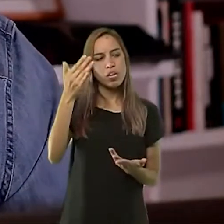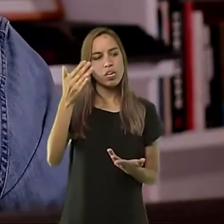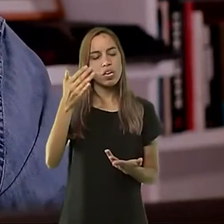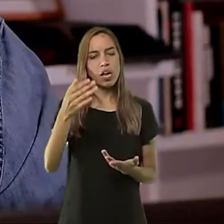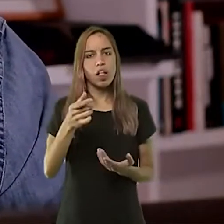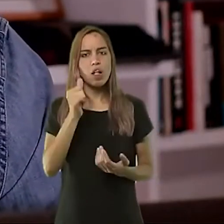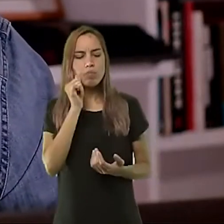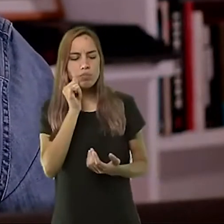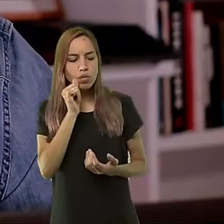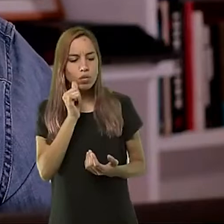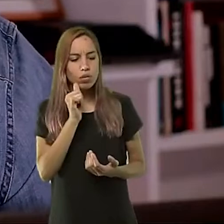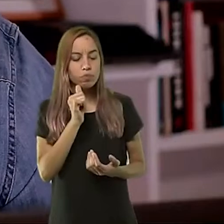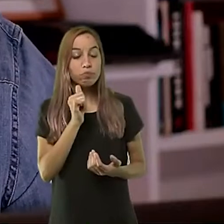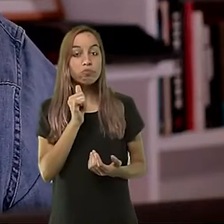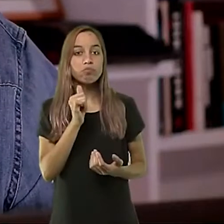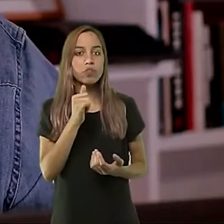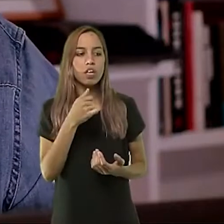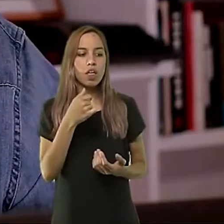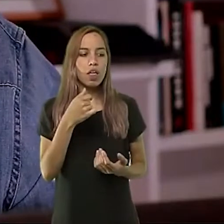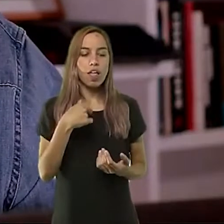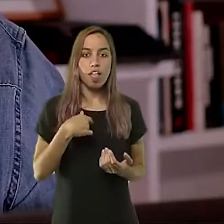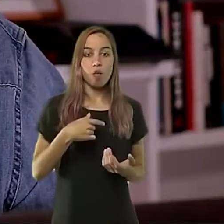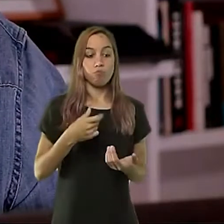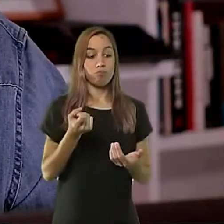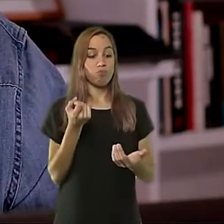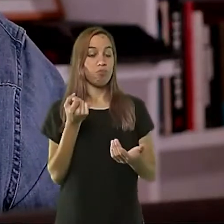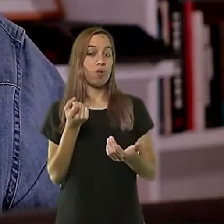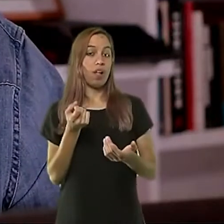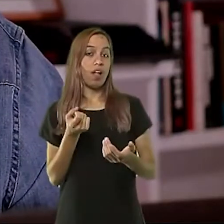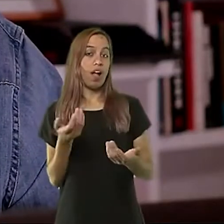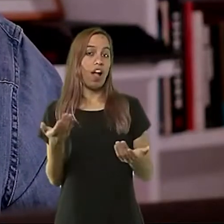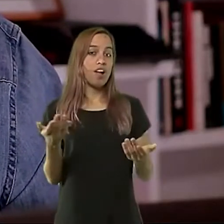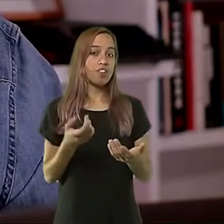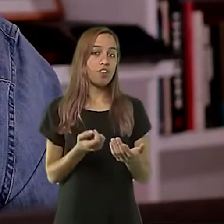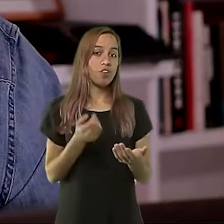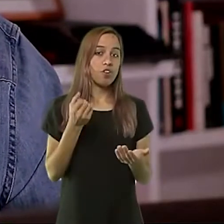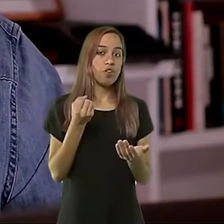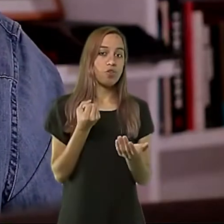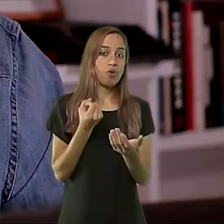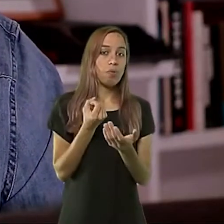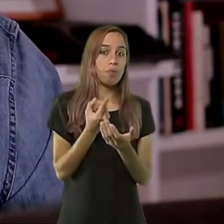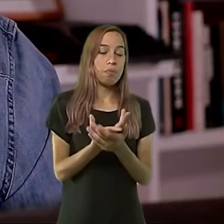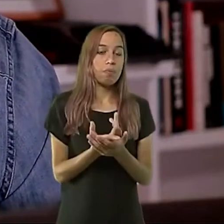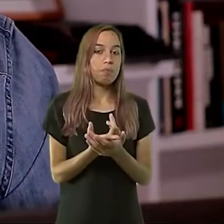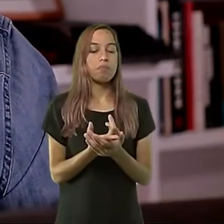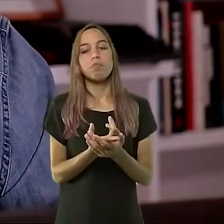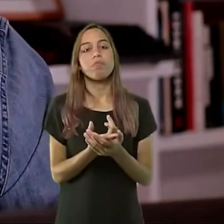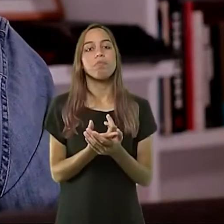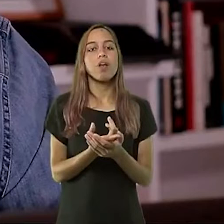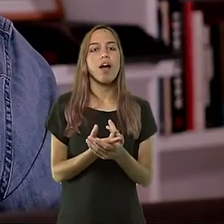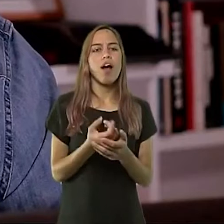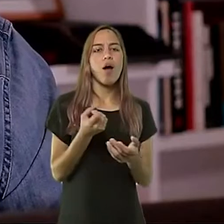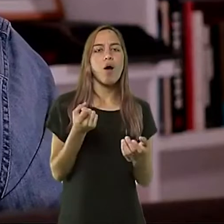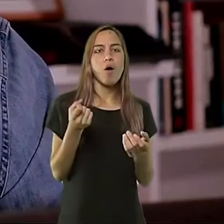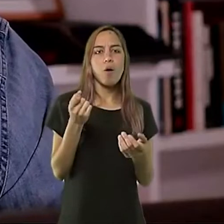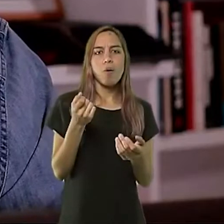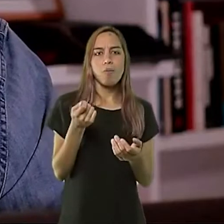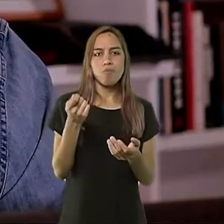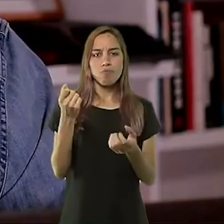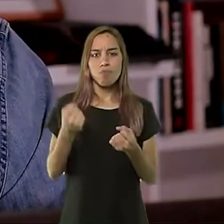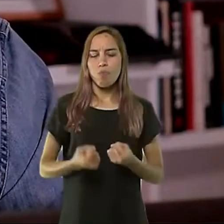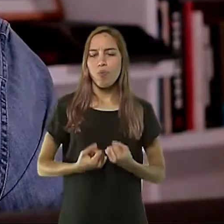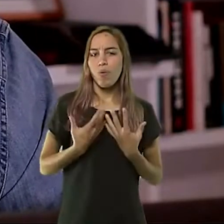vamos comprar um poeta. Muito obrigado. Raíssa Kikuchi, Pedro Muriel, nosso